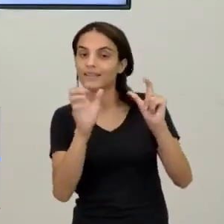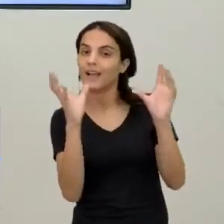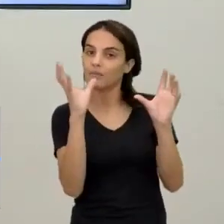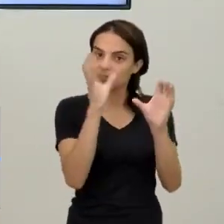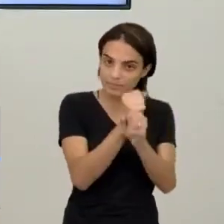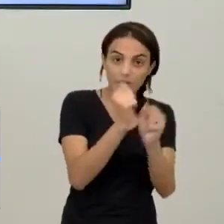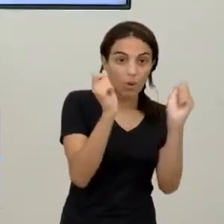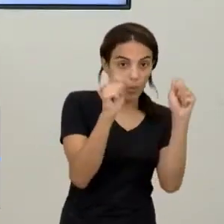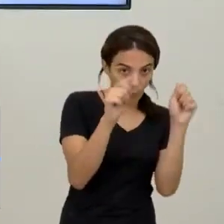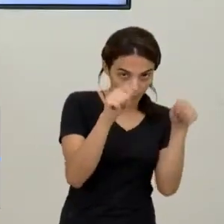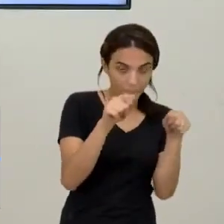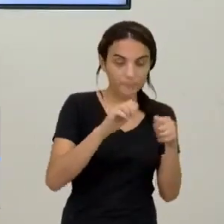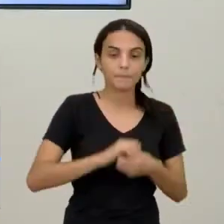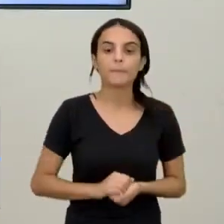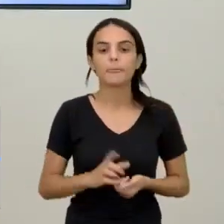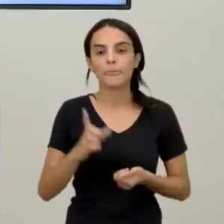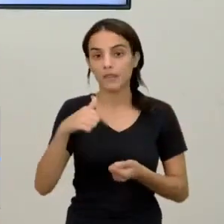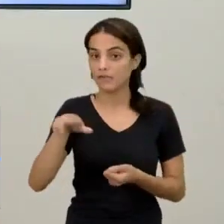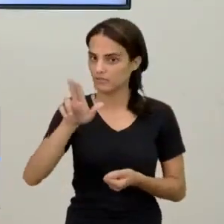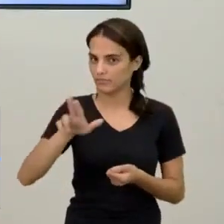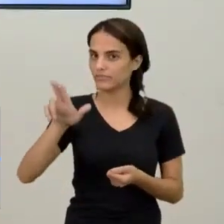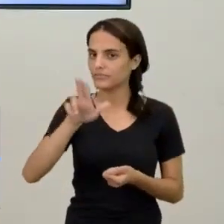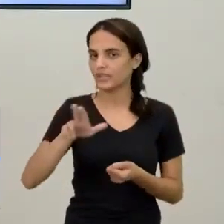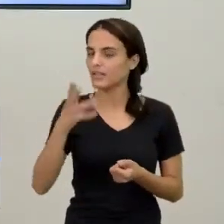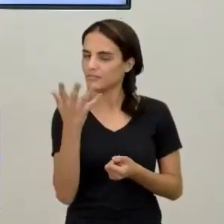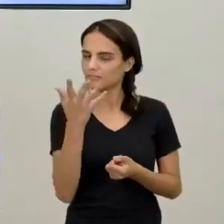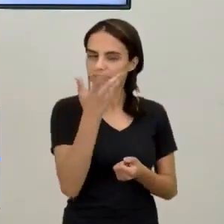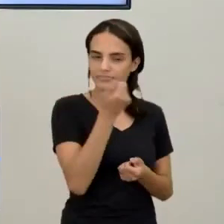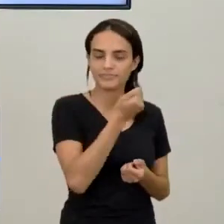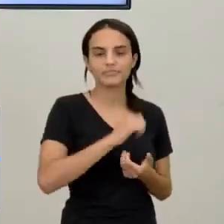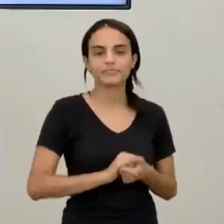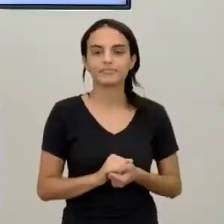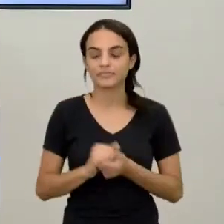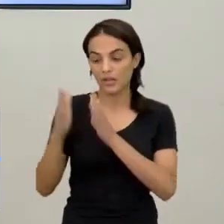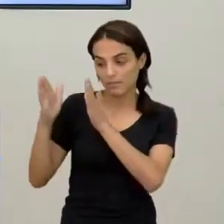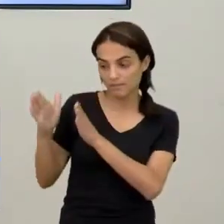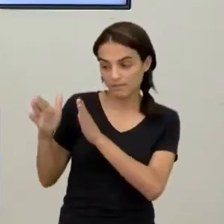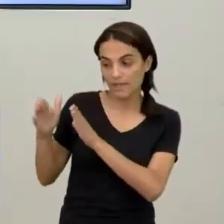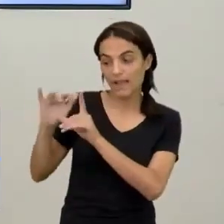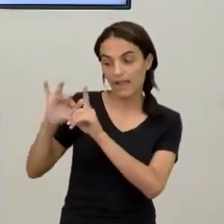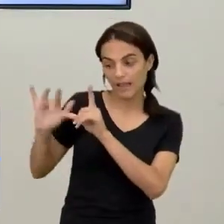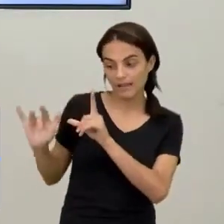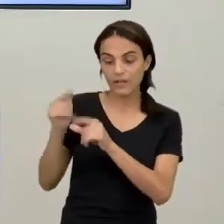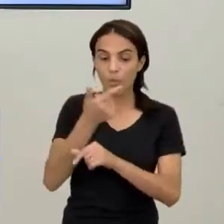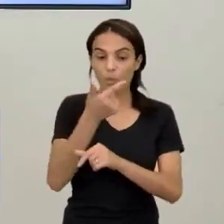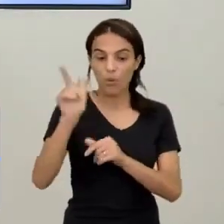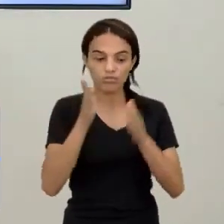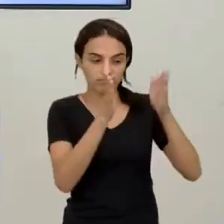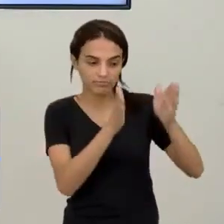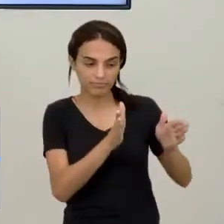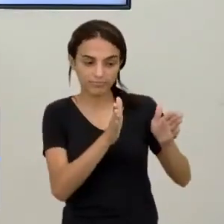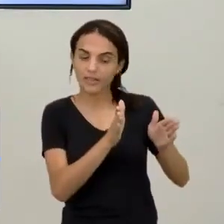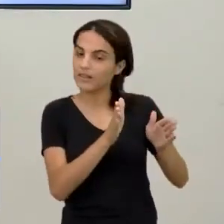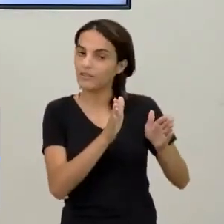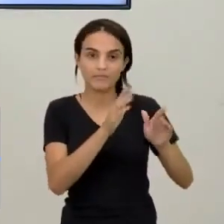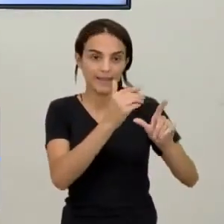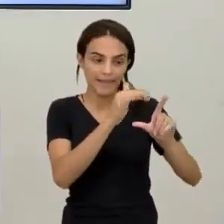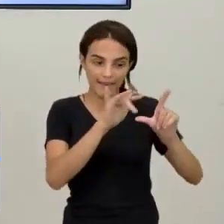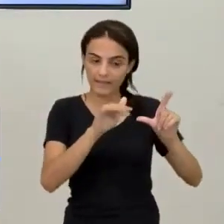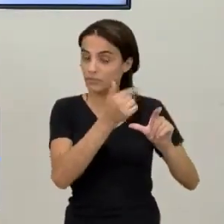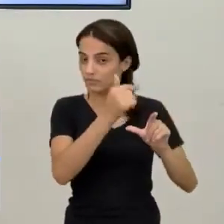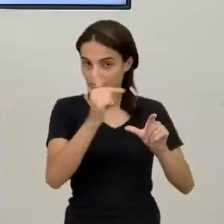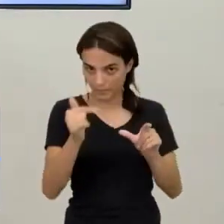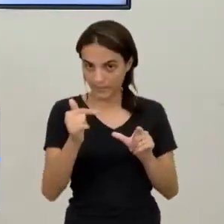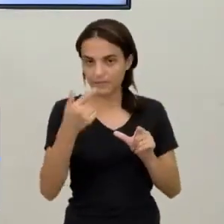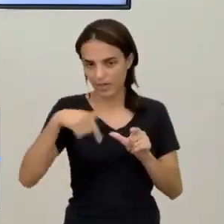nas equações, a gente vai fazer isso, usar esse truque. Separar de um lado da igualdade quem tem letra e o outro lado da igualdade quem não tem letra,